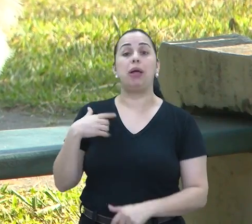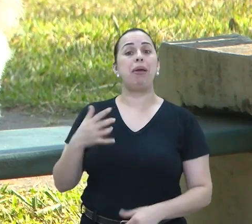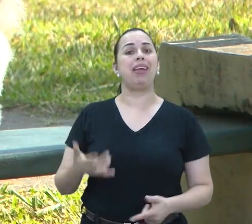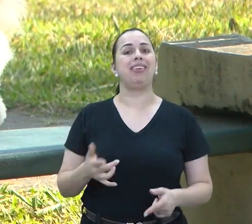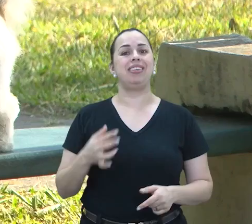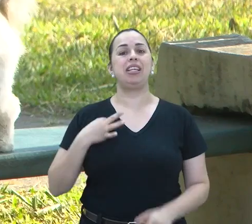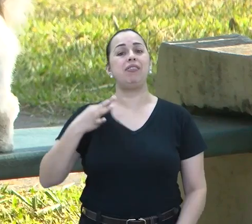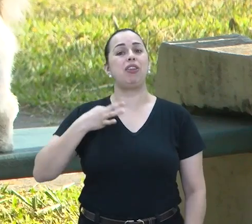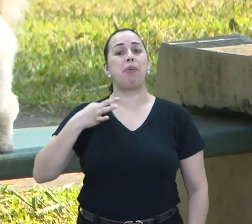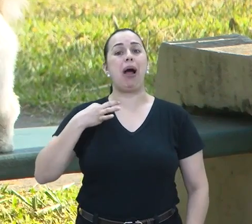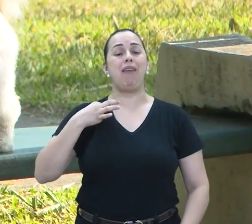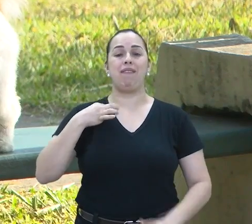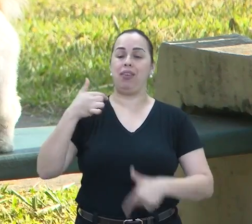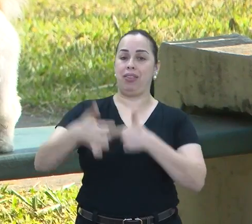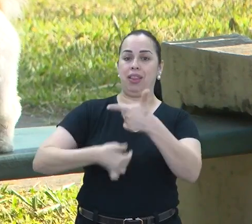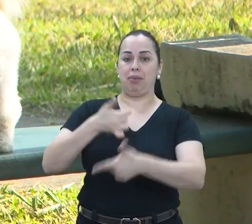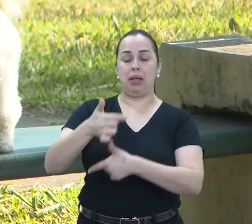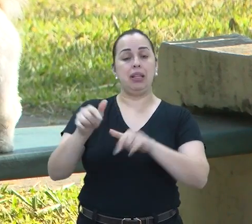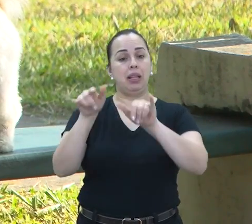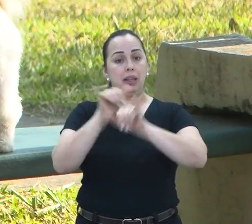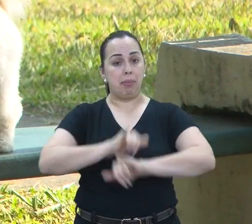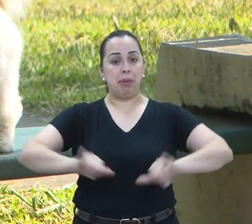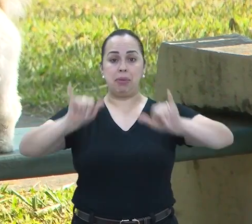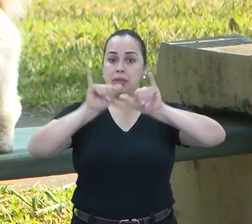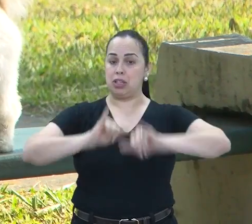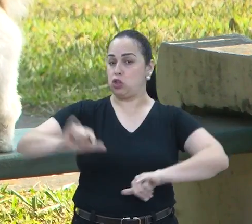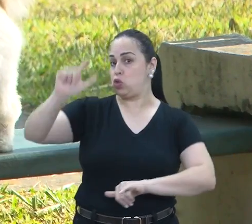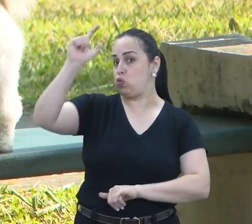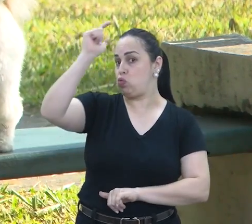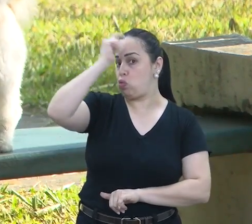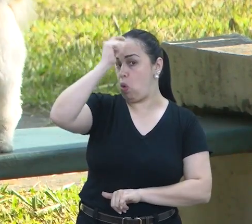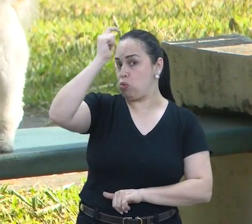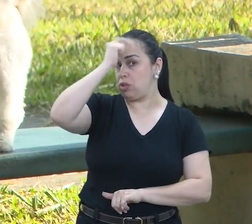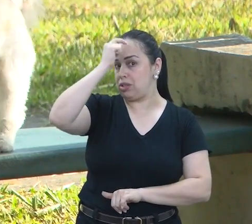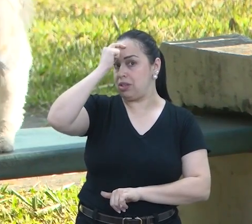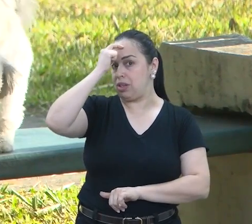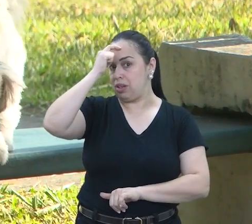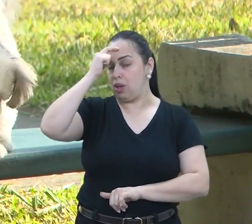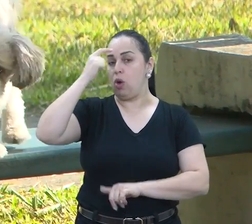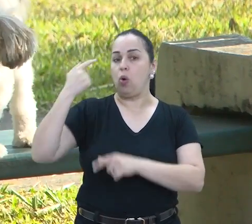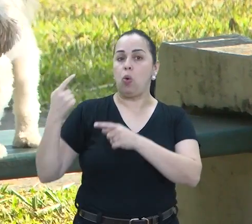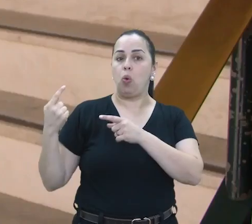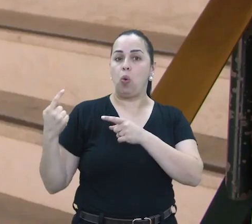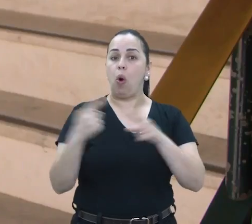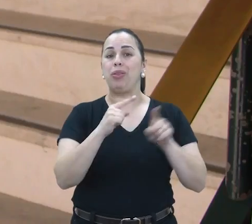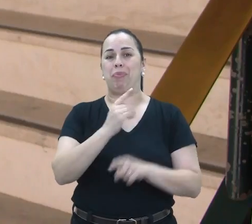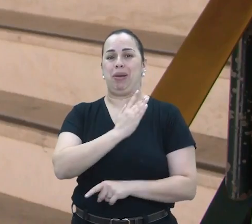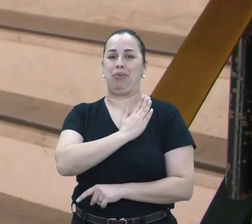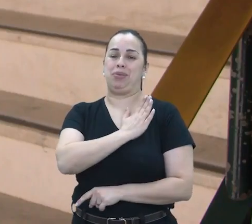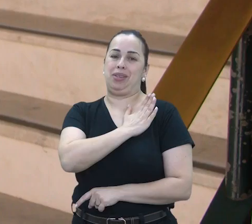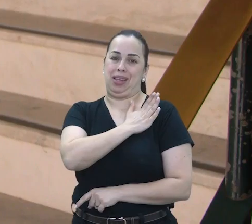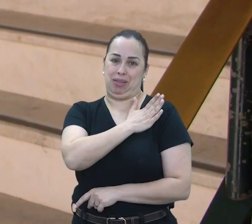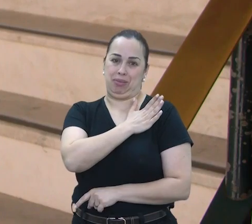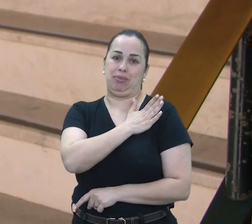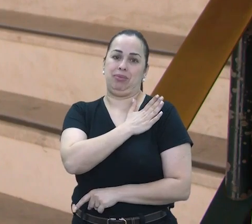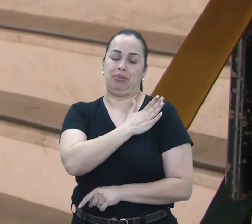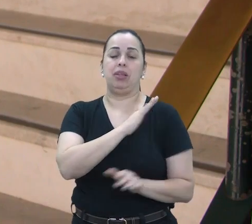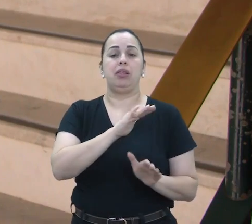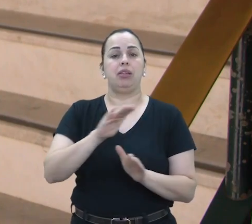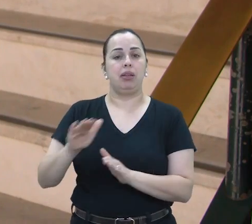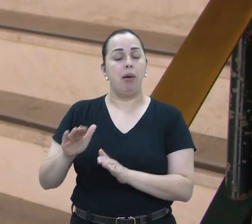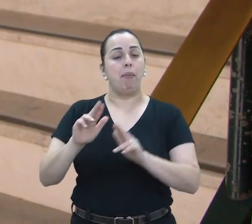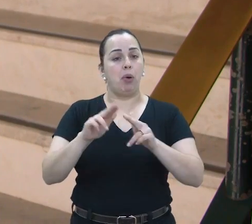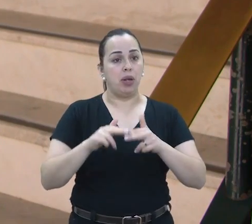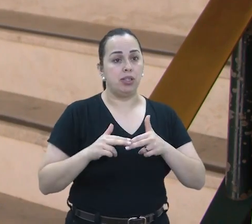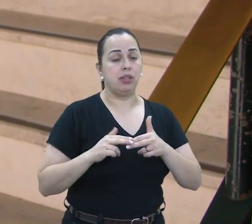voluntário, além de desenvolver campanhas de conscientização no combate ao etarismo. Quando a gente pensa a